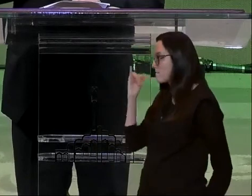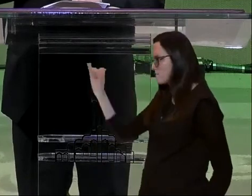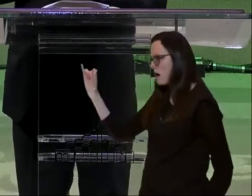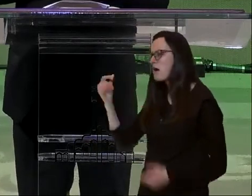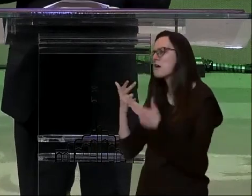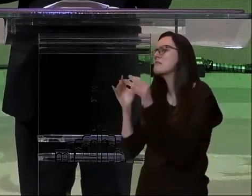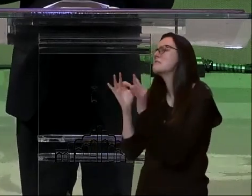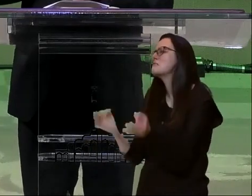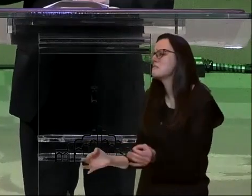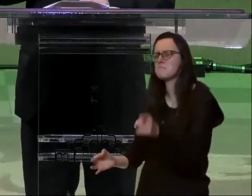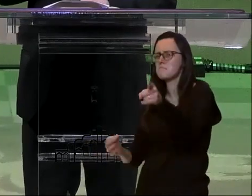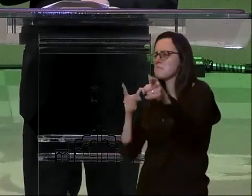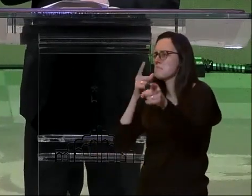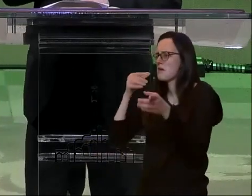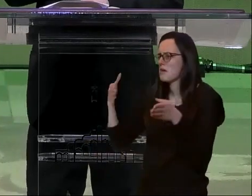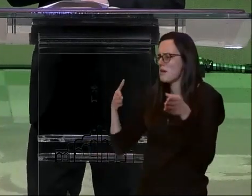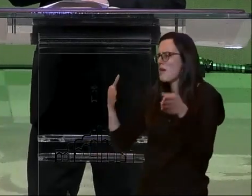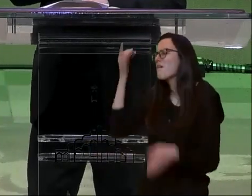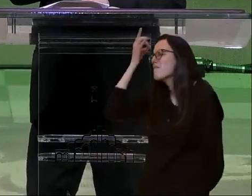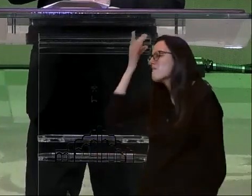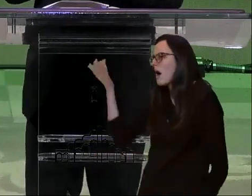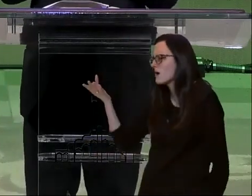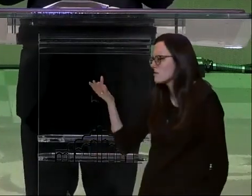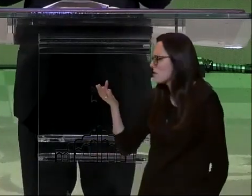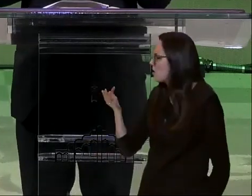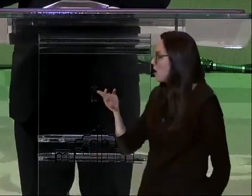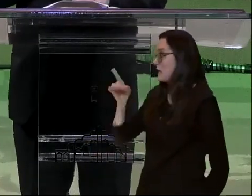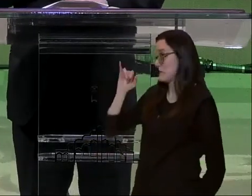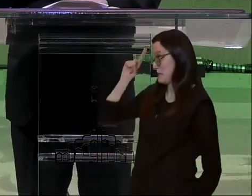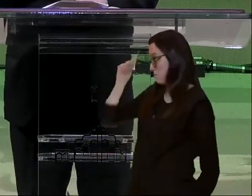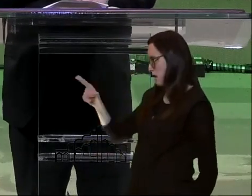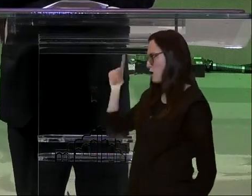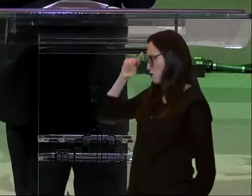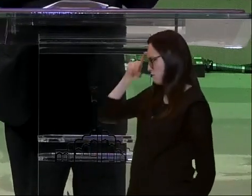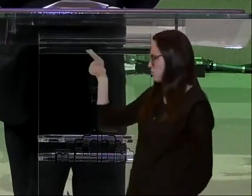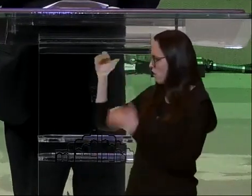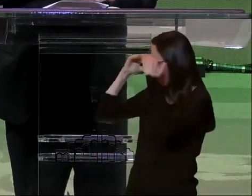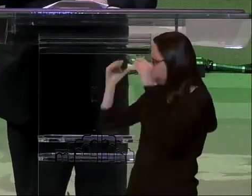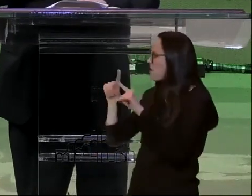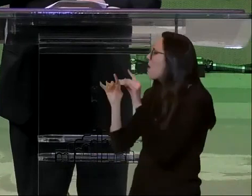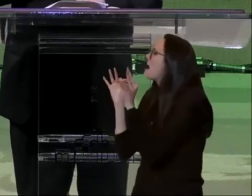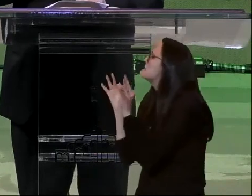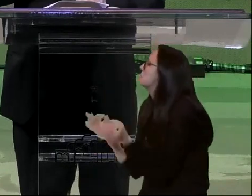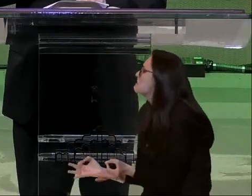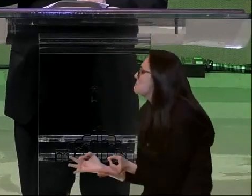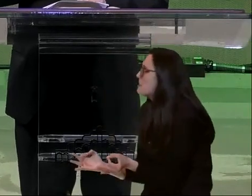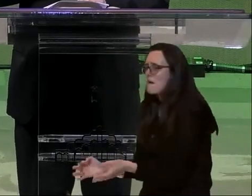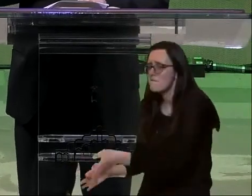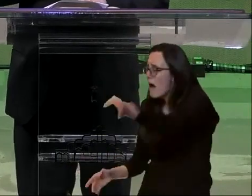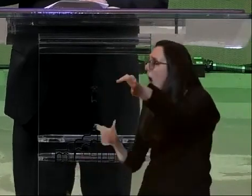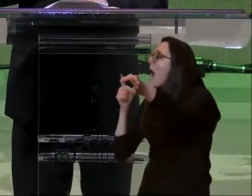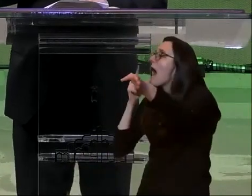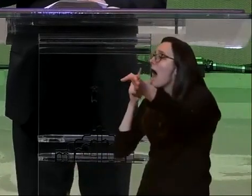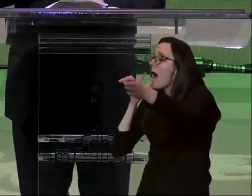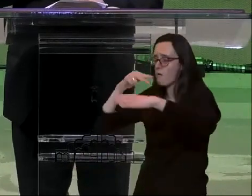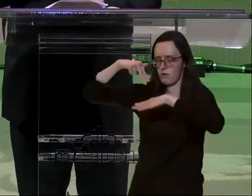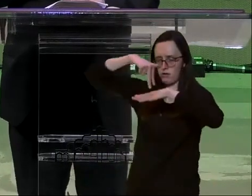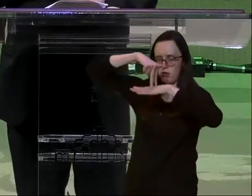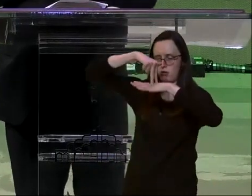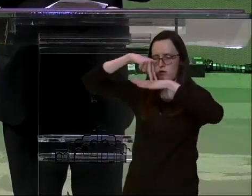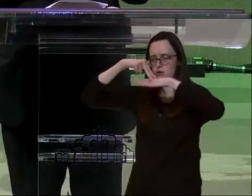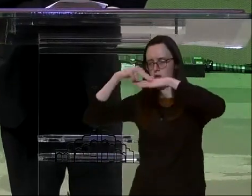difícil, acaso não a farias? Quanto mais, já que apenas disse: lava-te e ficarás